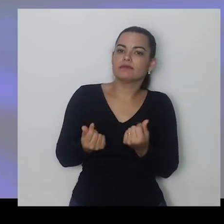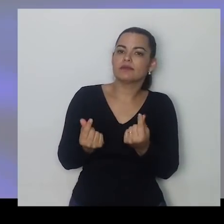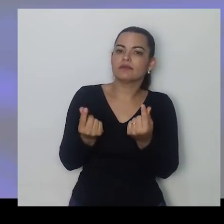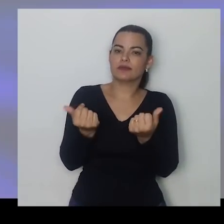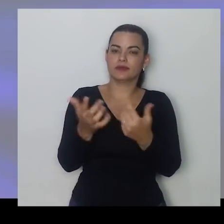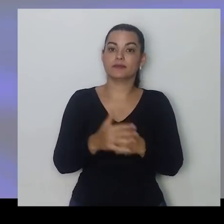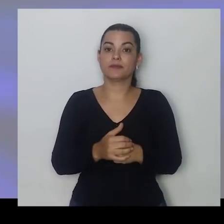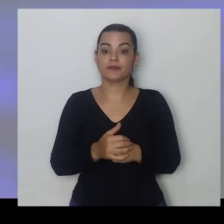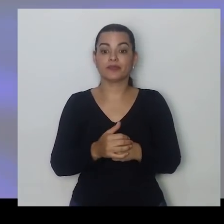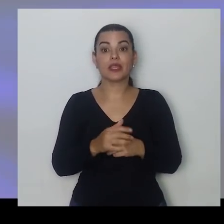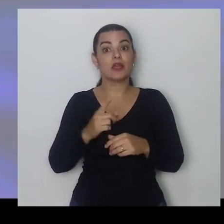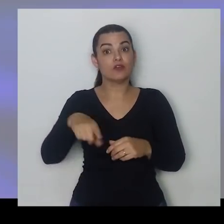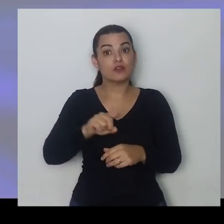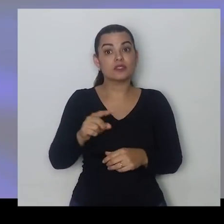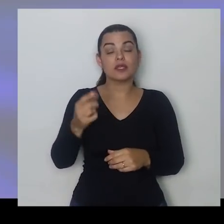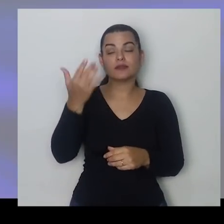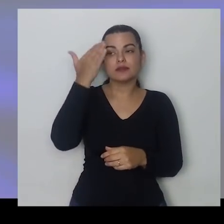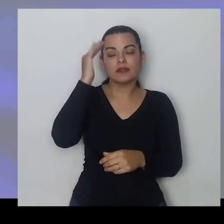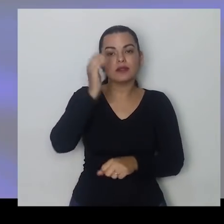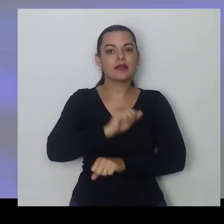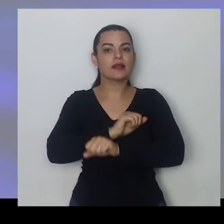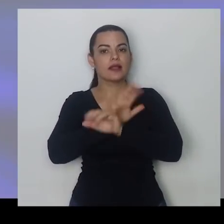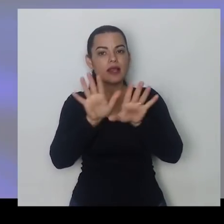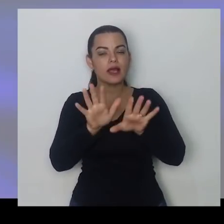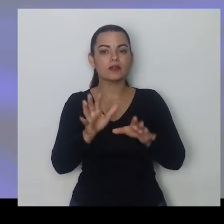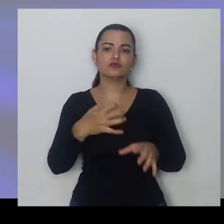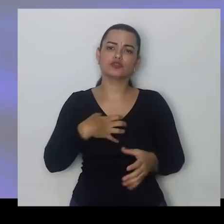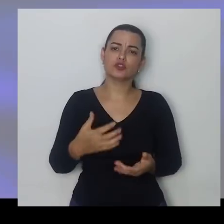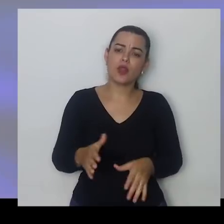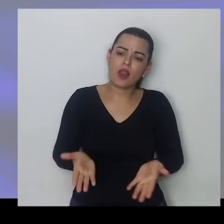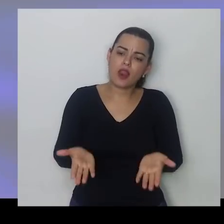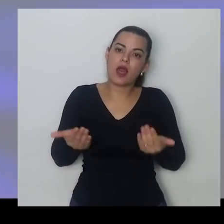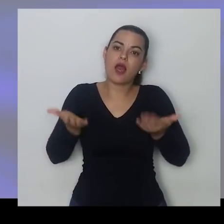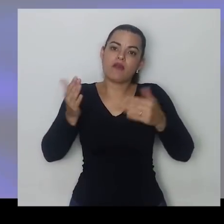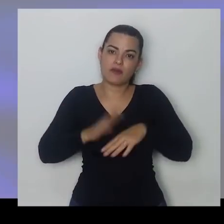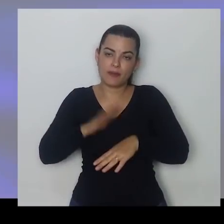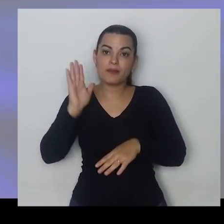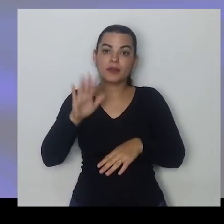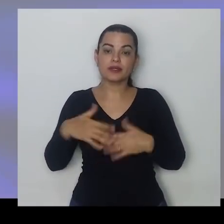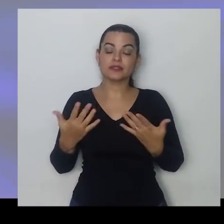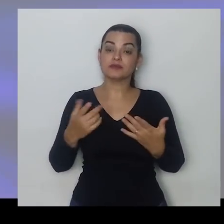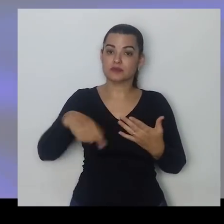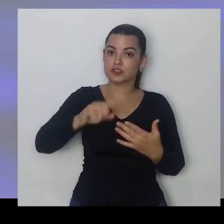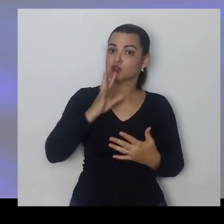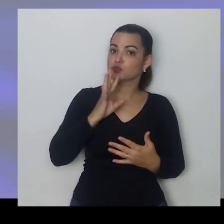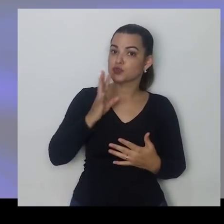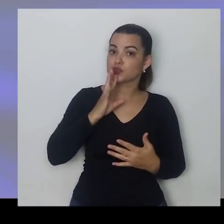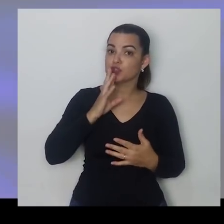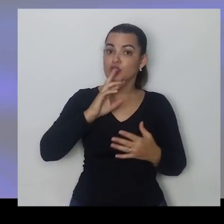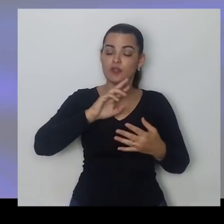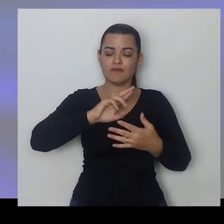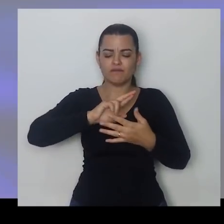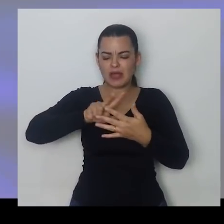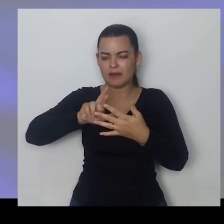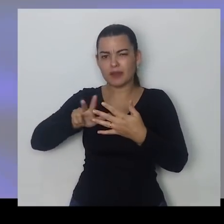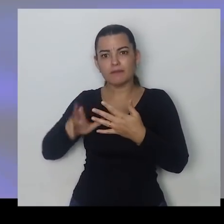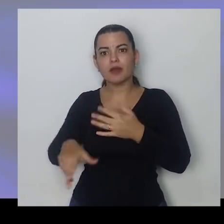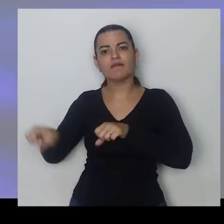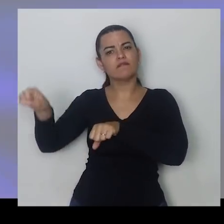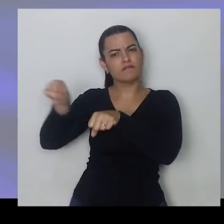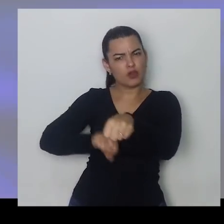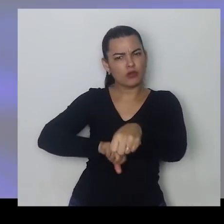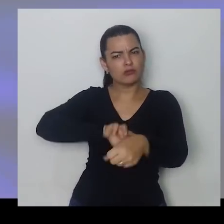isso de uma forma um pouco mais leve, vocês conheceram diferentes tipos de violência. Então não é só a agressão física,